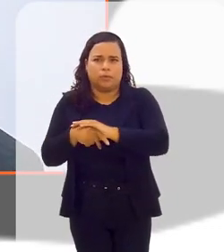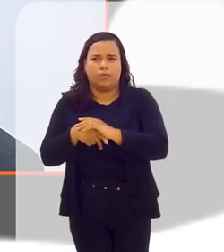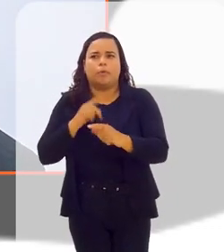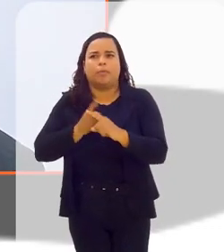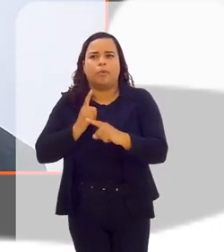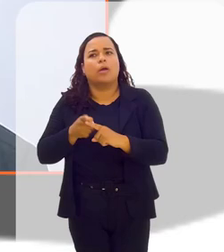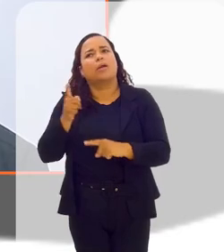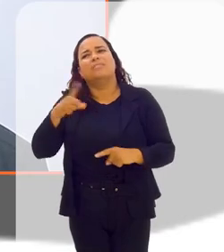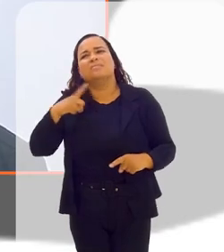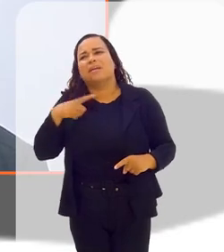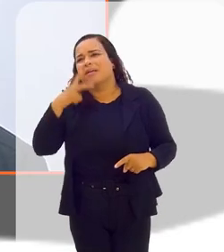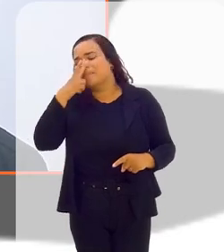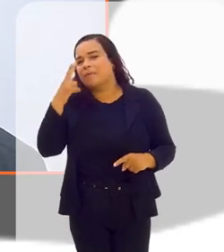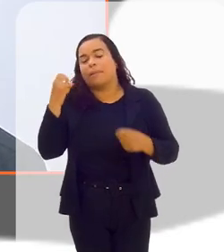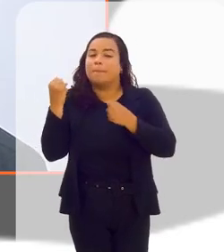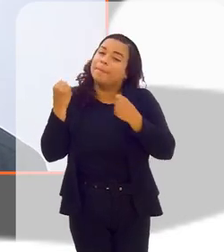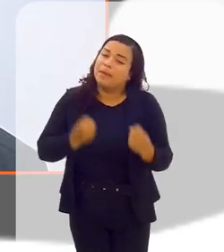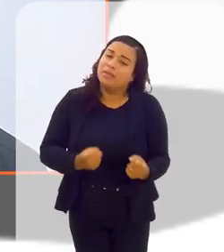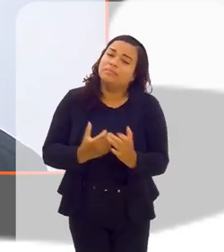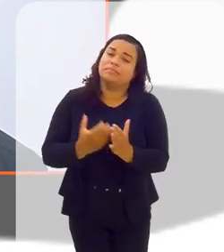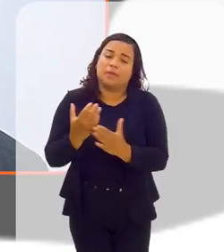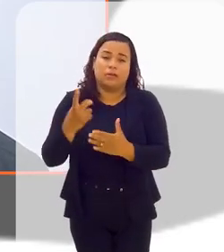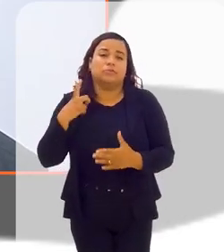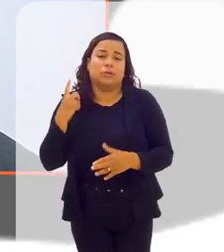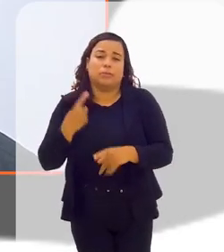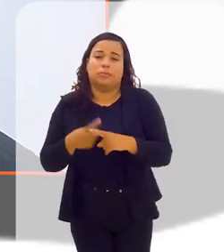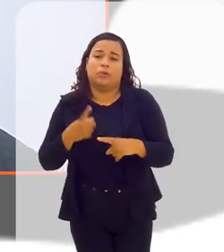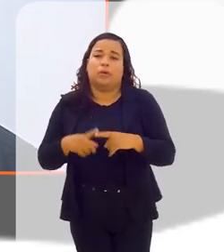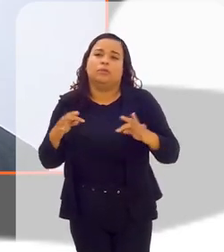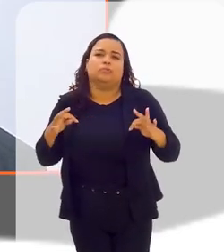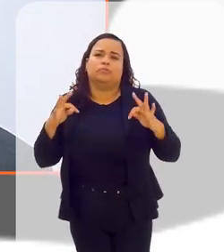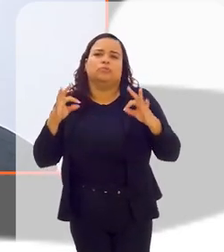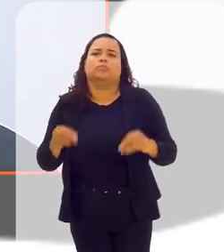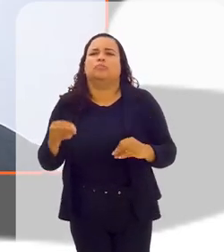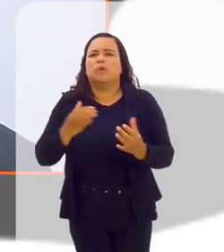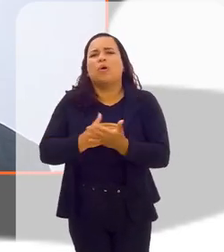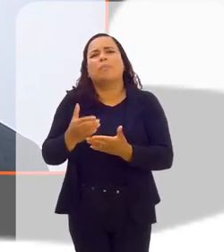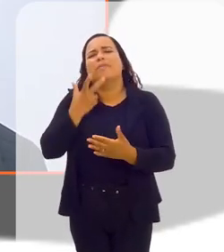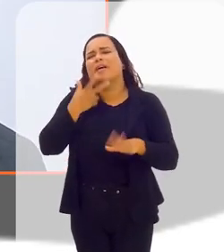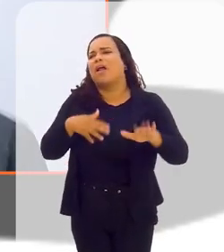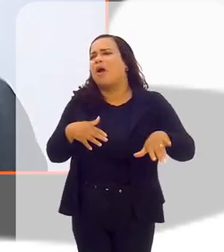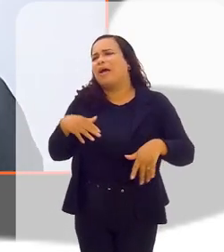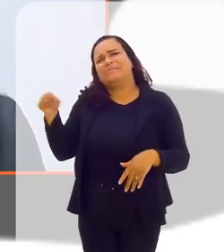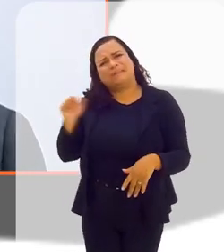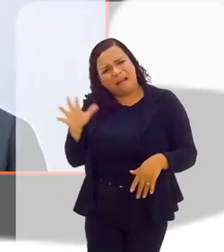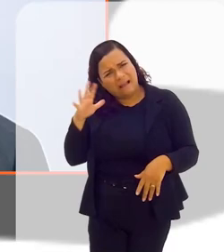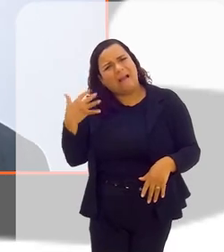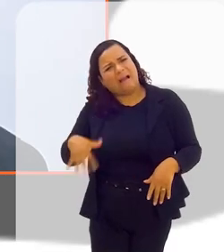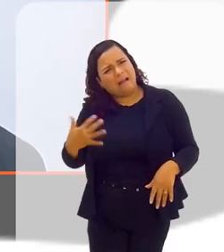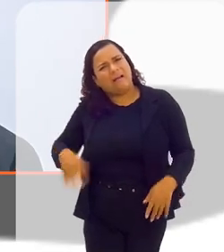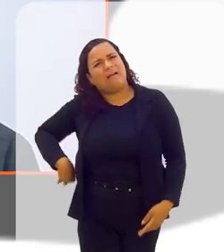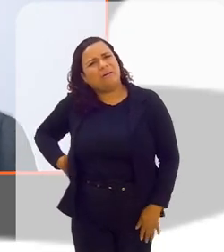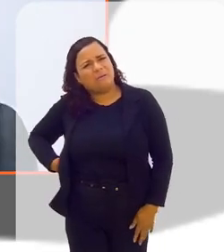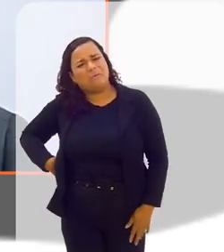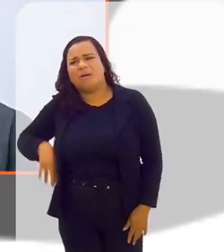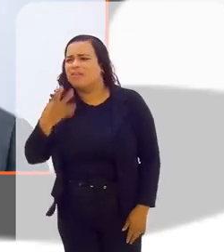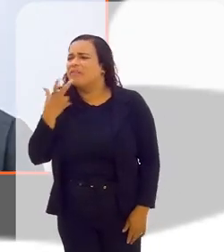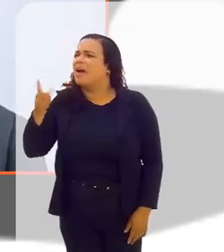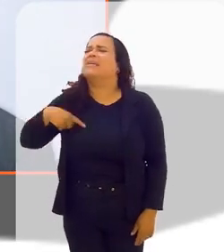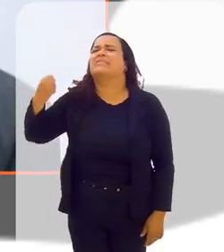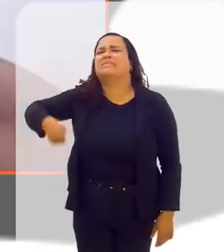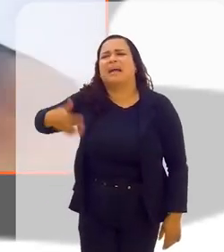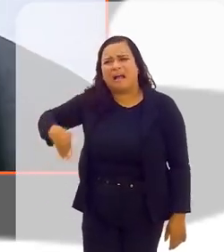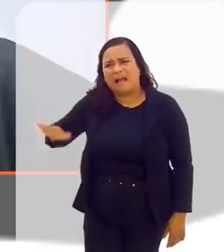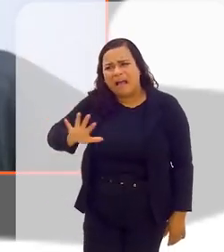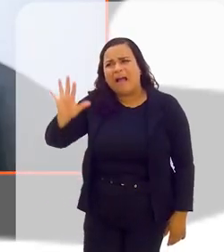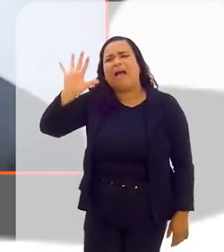acaba ficando um pouco sobrecarregado. Porque todo mundo da cadeia começa, olha, mas o produto está caro. Aí o outro chega